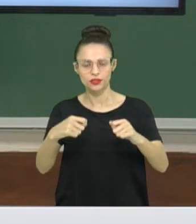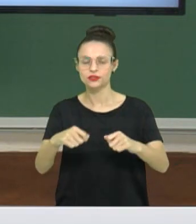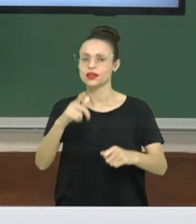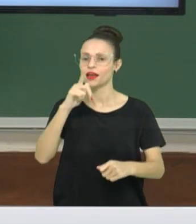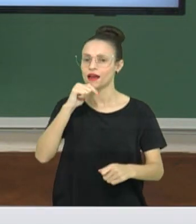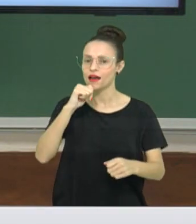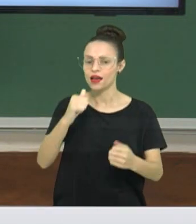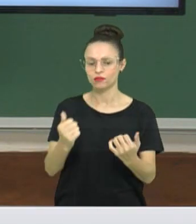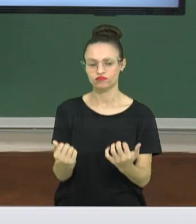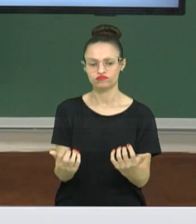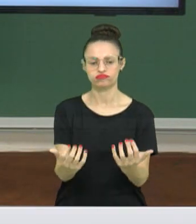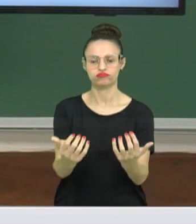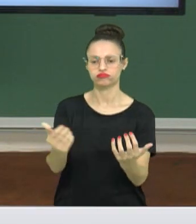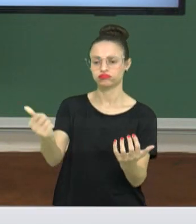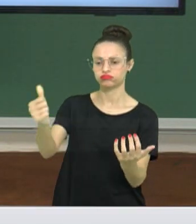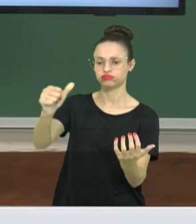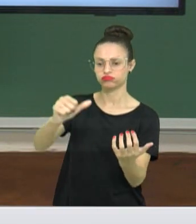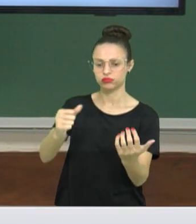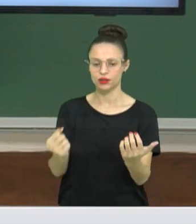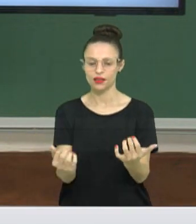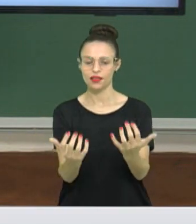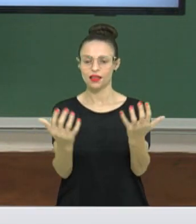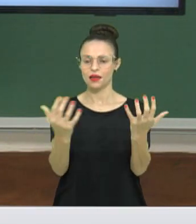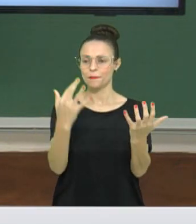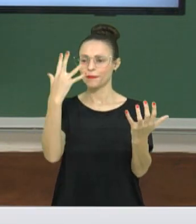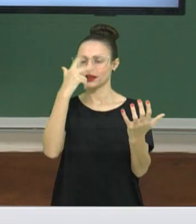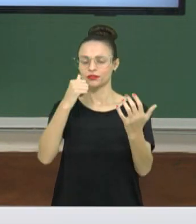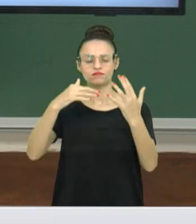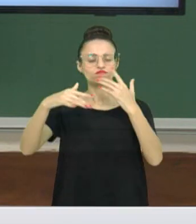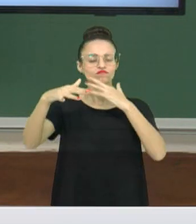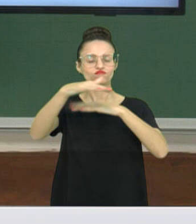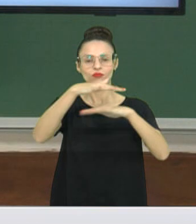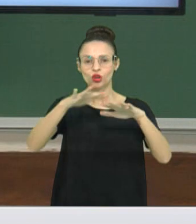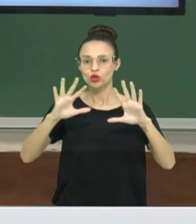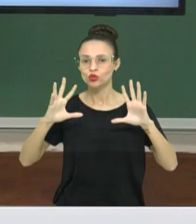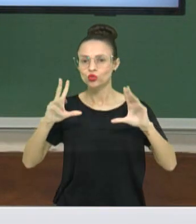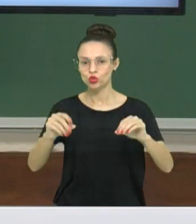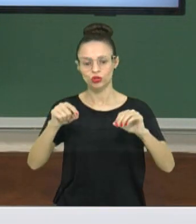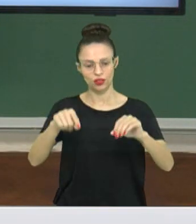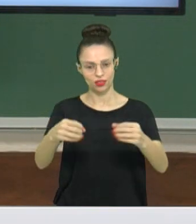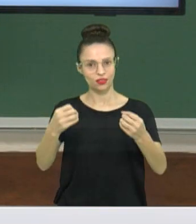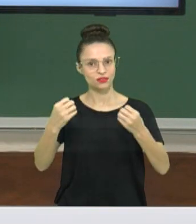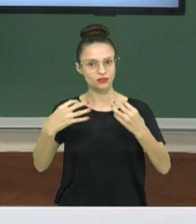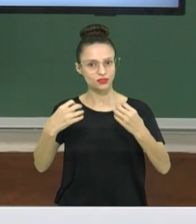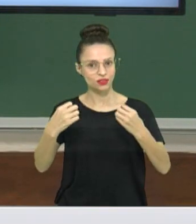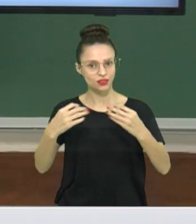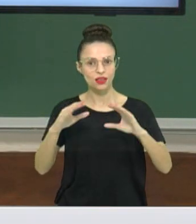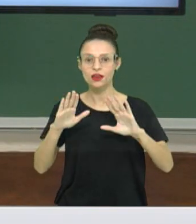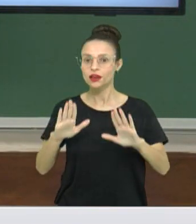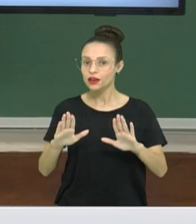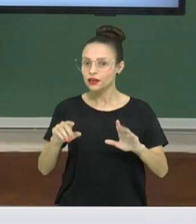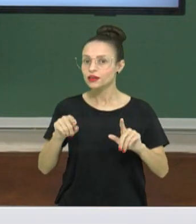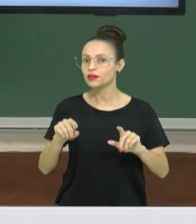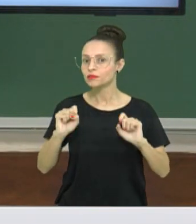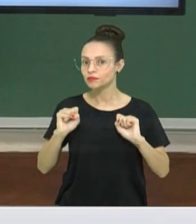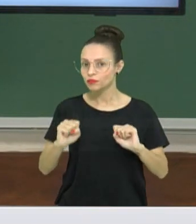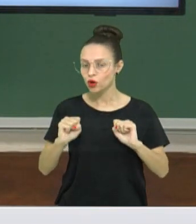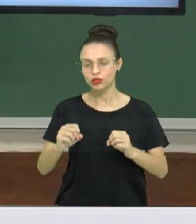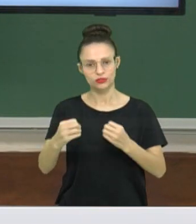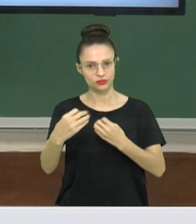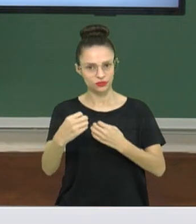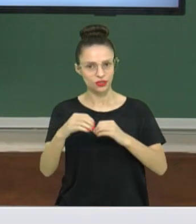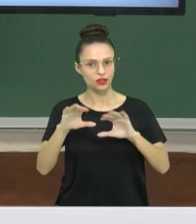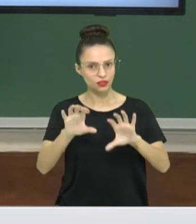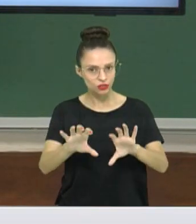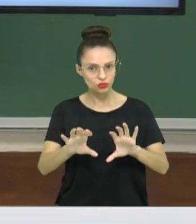de água, ela traz beleza, ela traz perfume, tudo isso ela nos ensina. Um ser pode ensinar